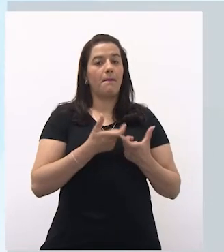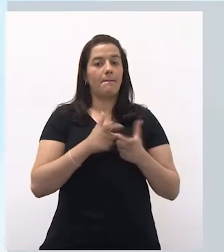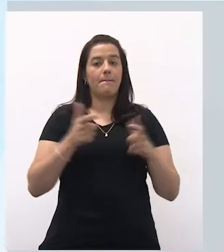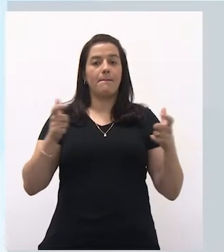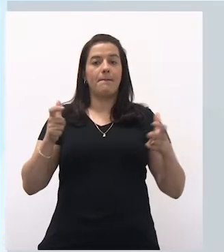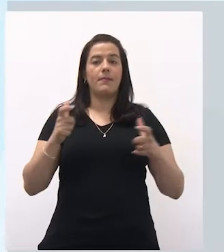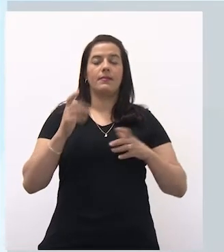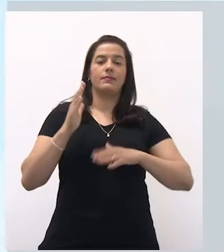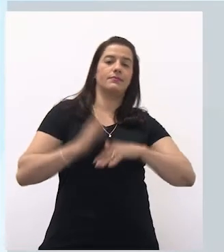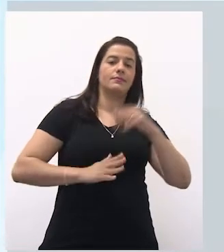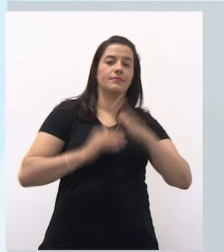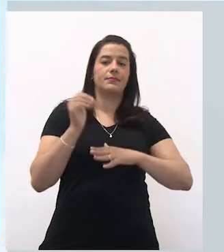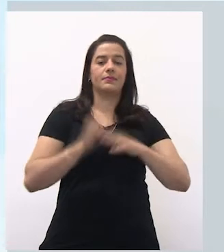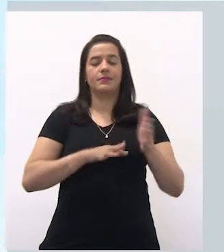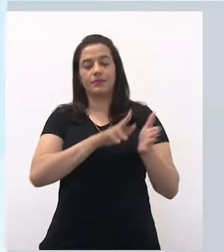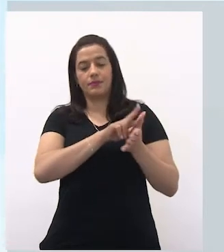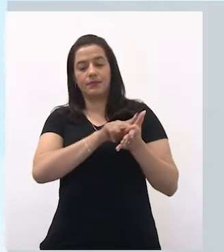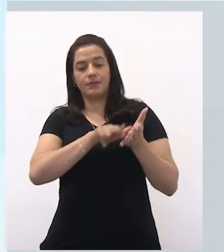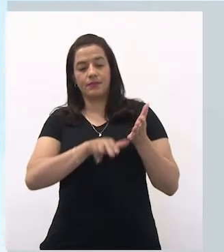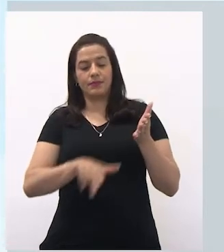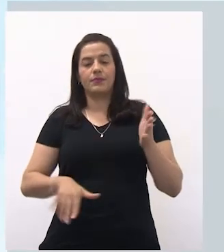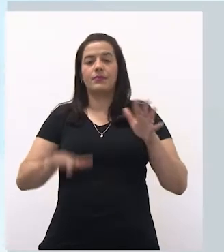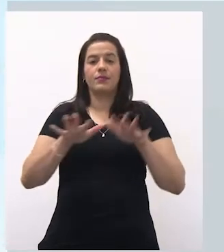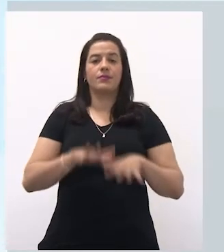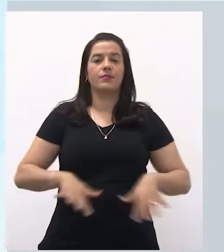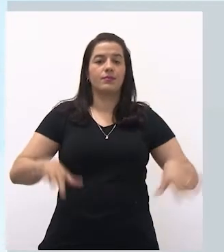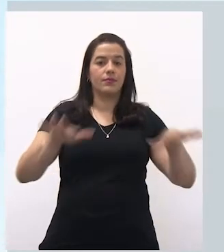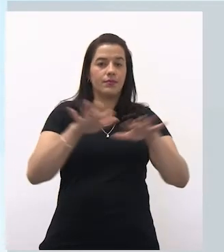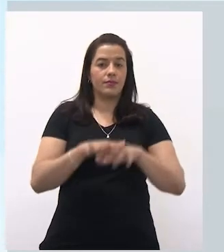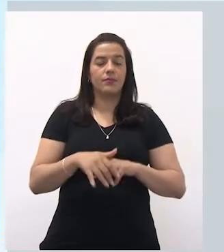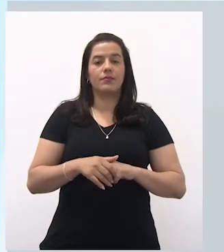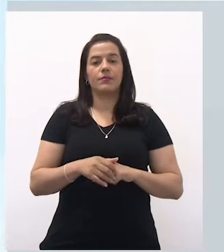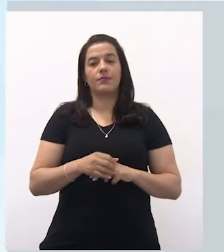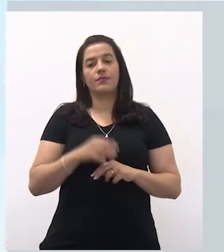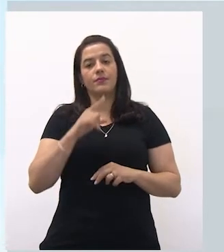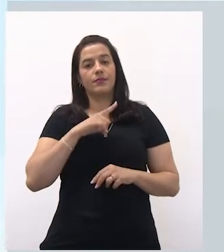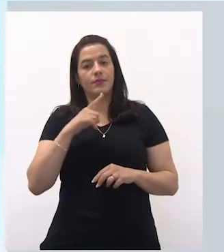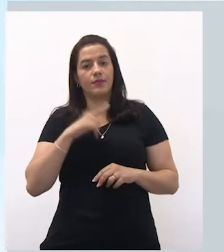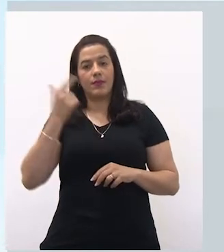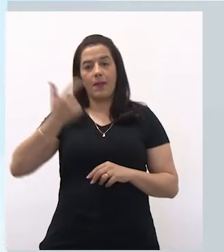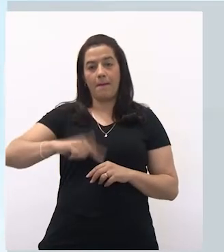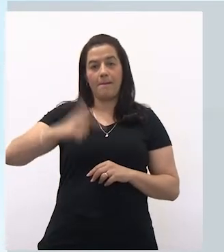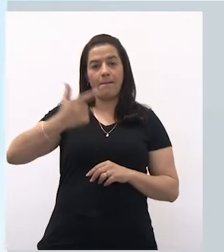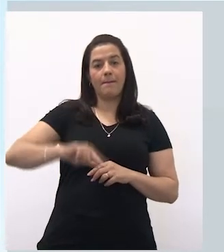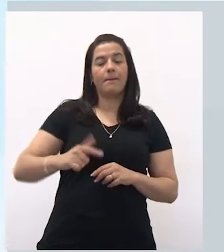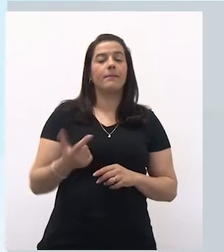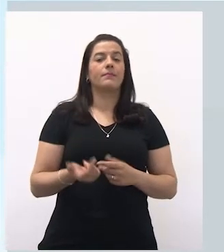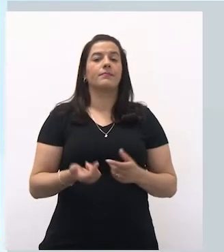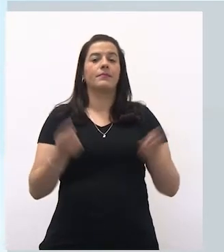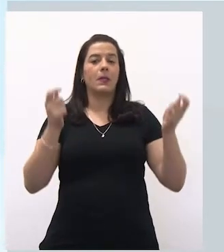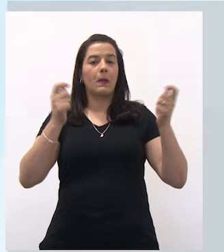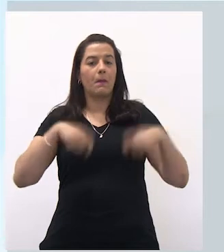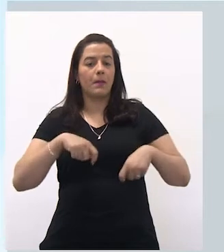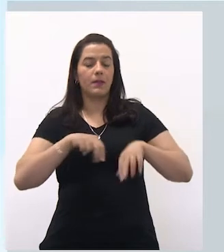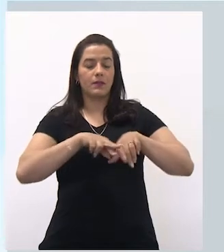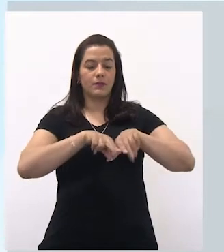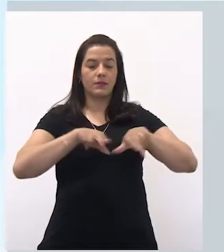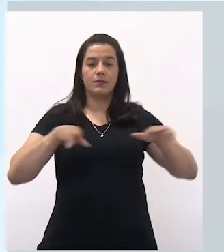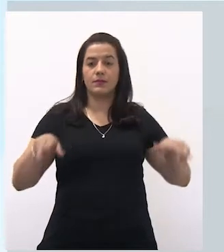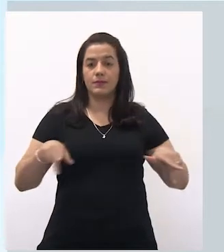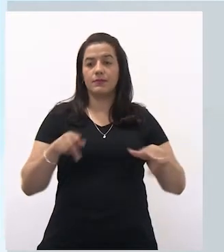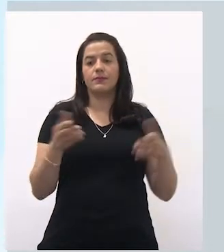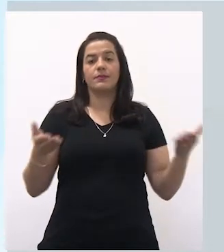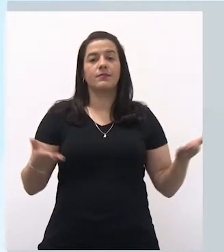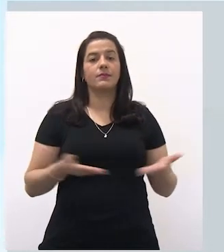maior, ele abrange mais habilidades e mais competências, e principalmente